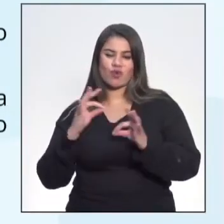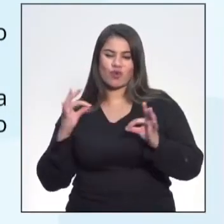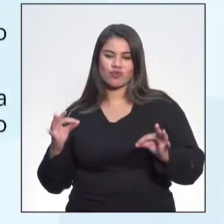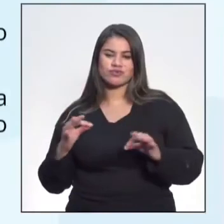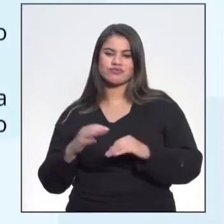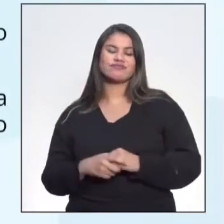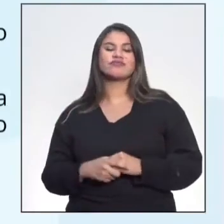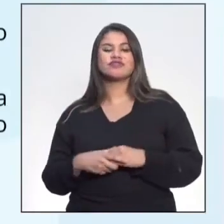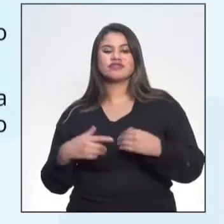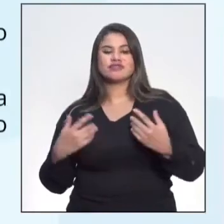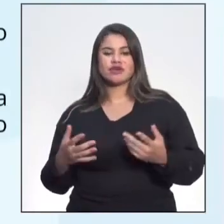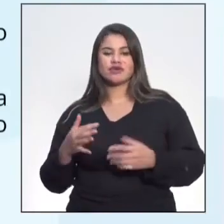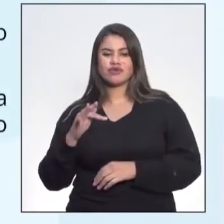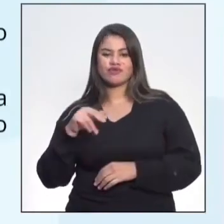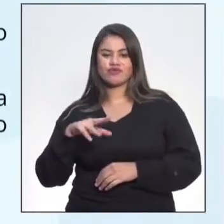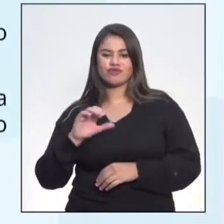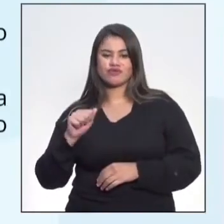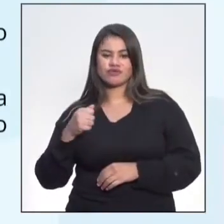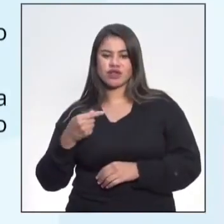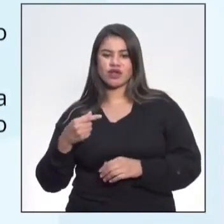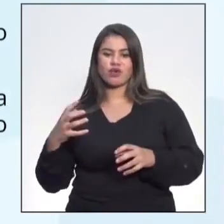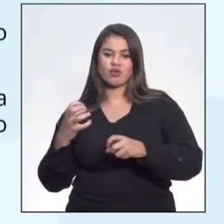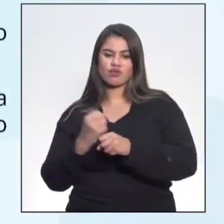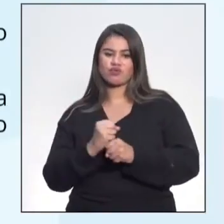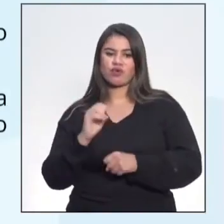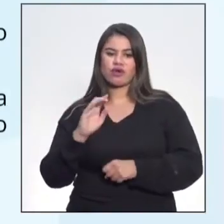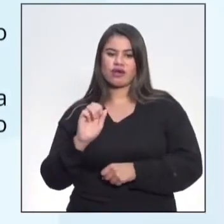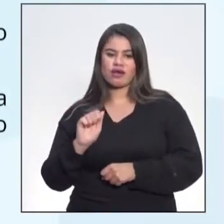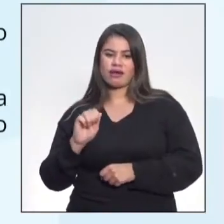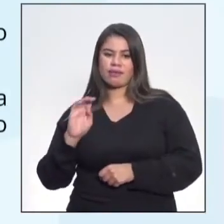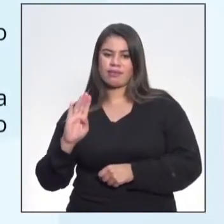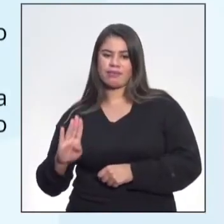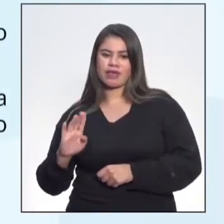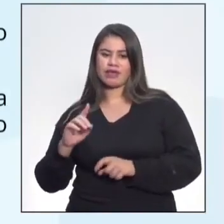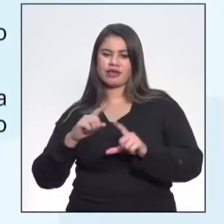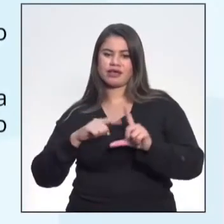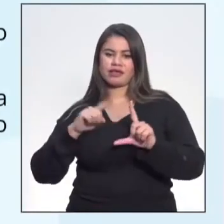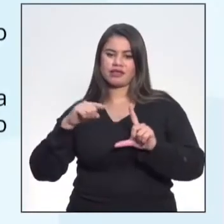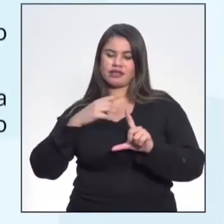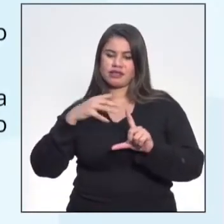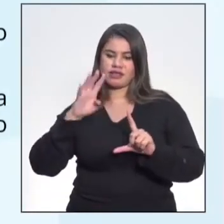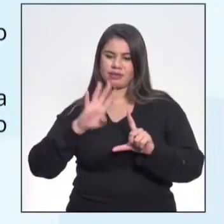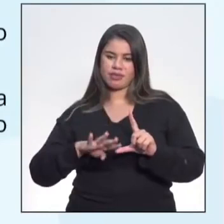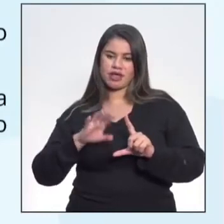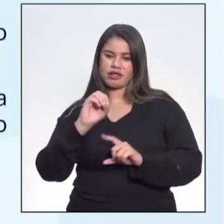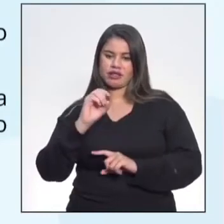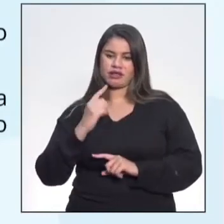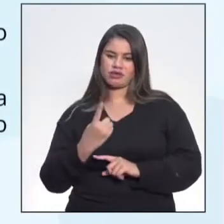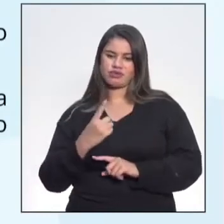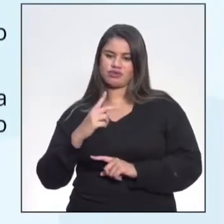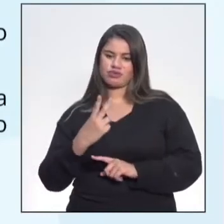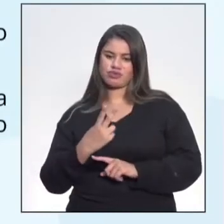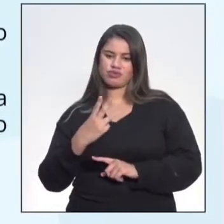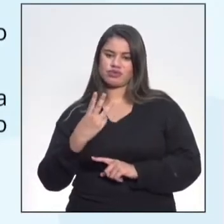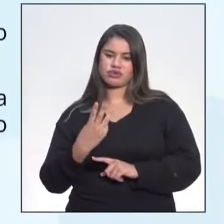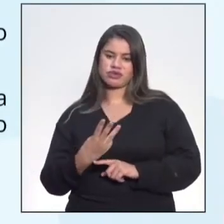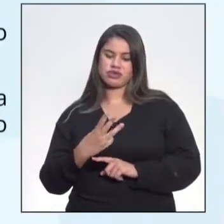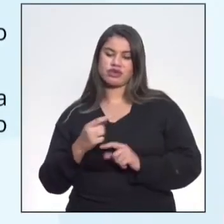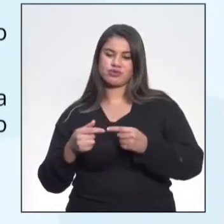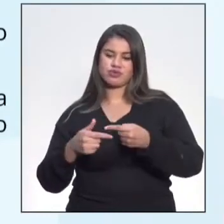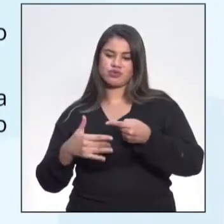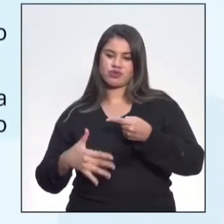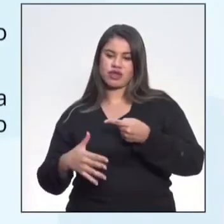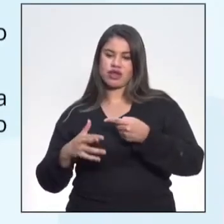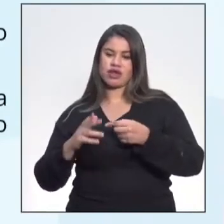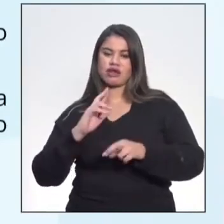Então, a gente tem a função, calcule o A, calcule o B, faça a tabelinha, use 0, 1, 2 e 3. No chat,